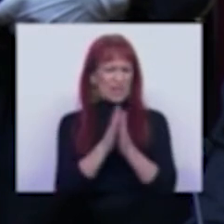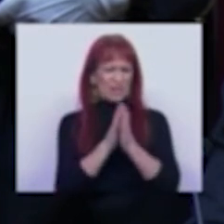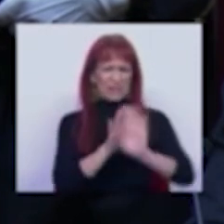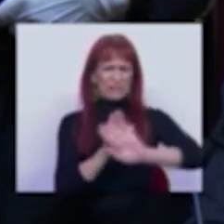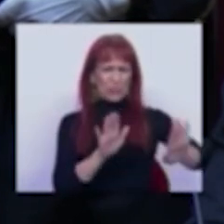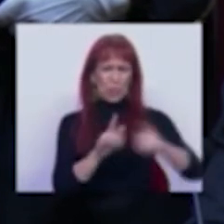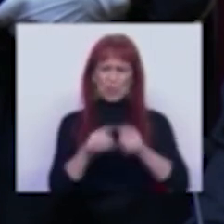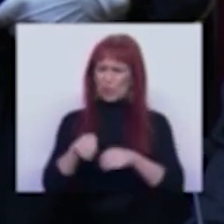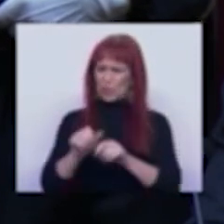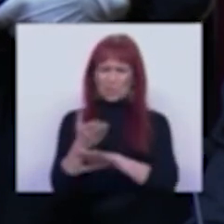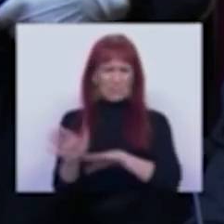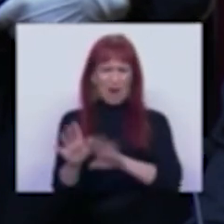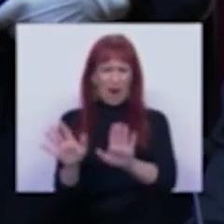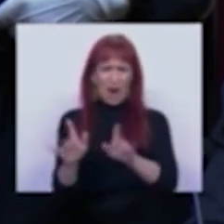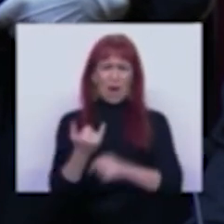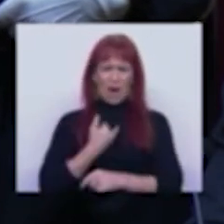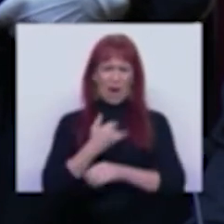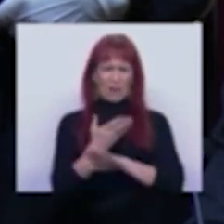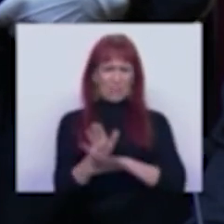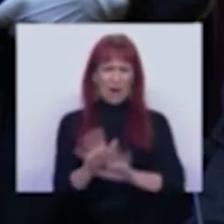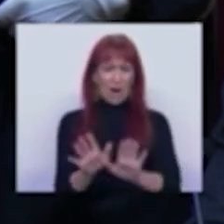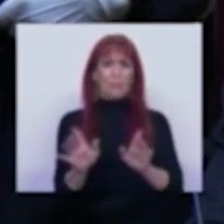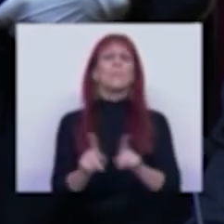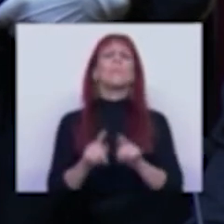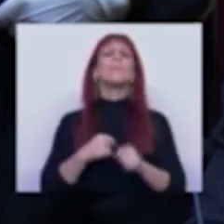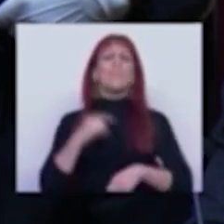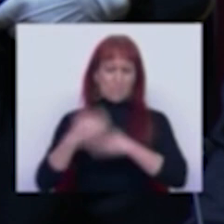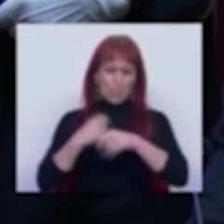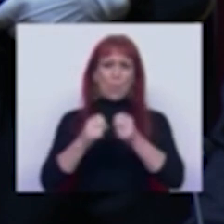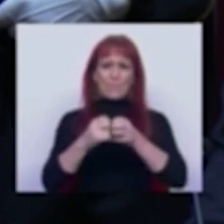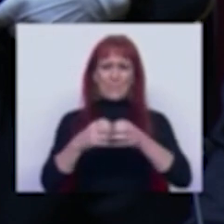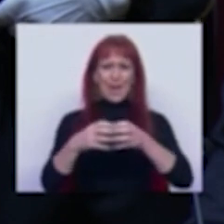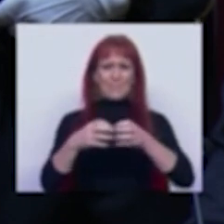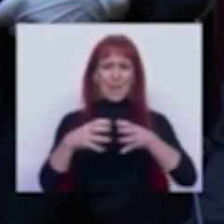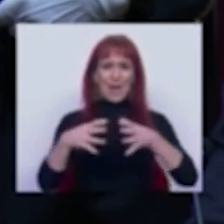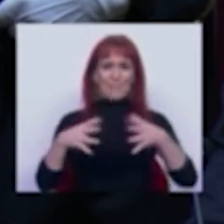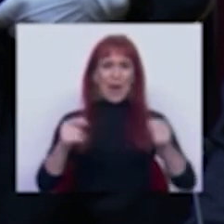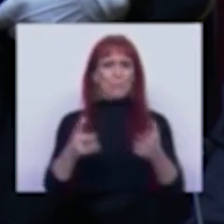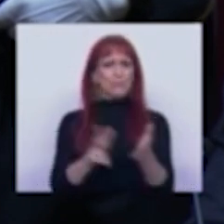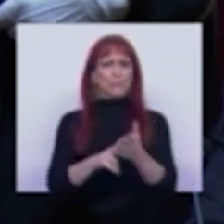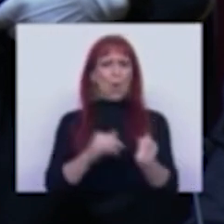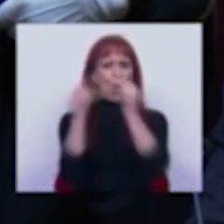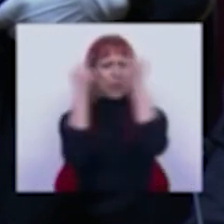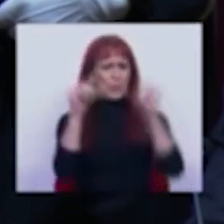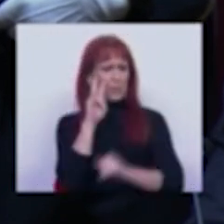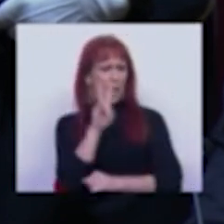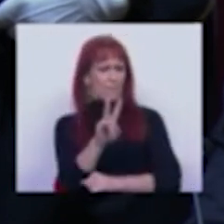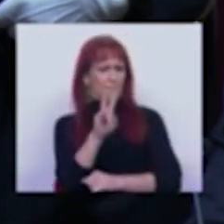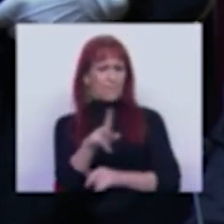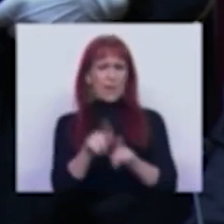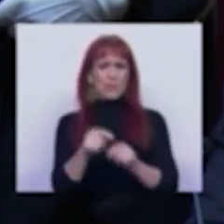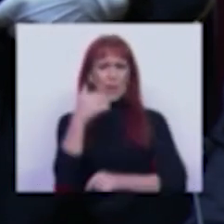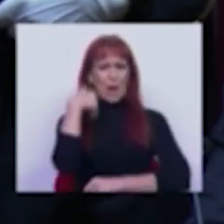religiosa, territorial ou identitária, não tem cessado de crescer o reconhecimento internacional